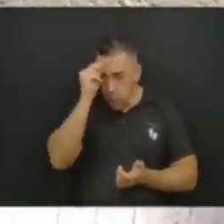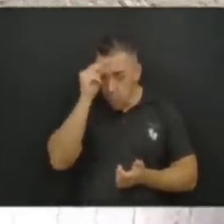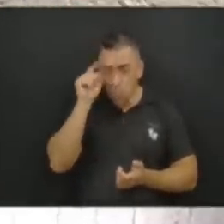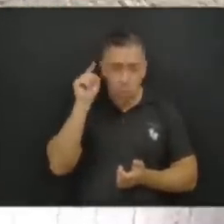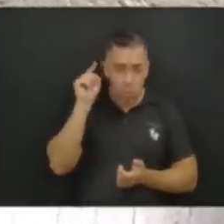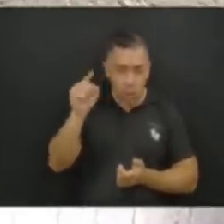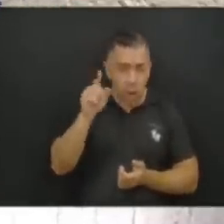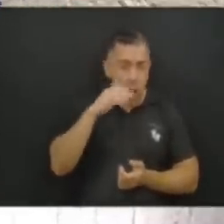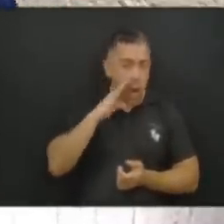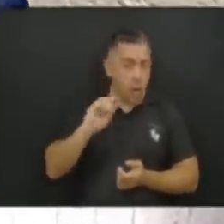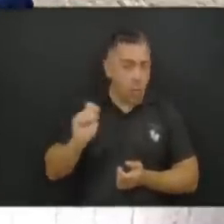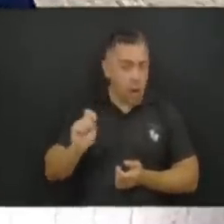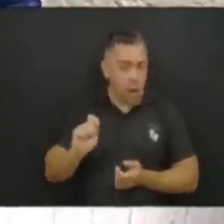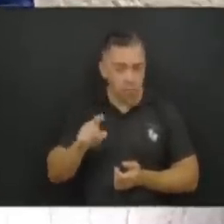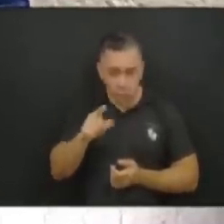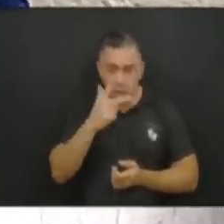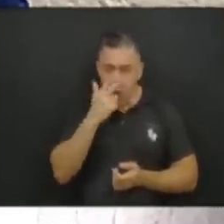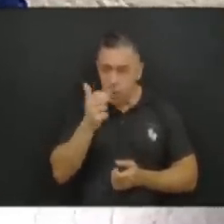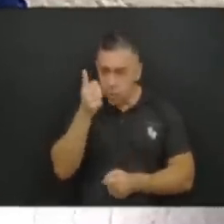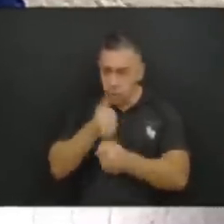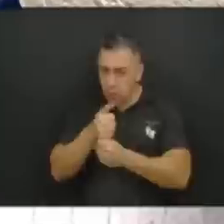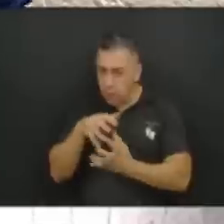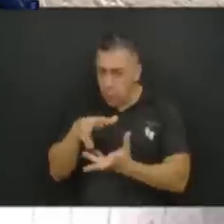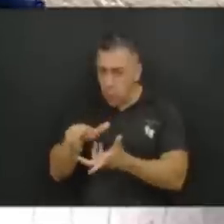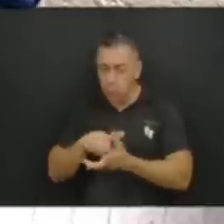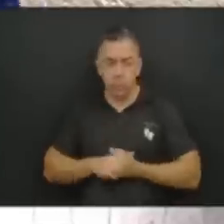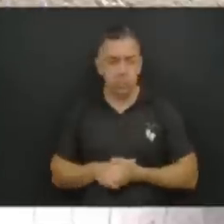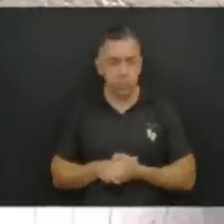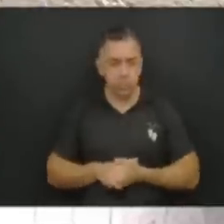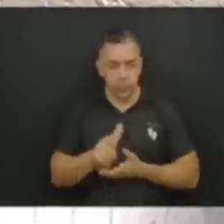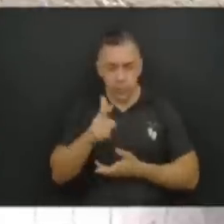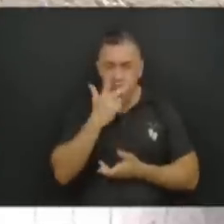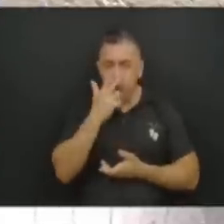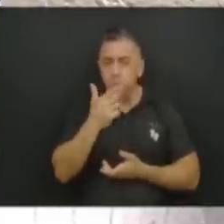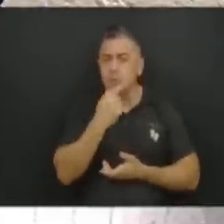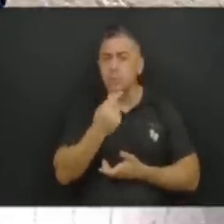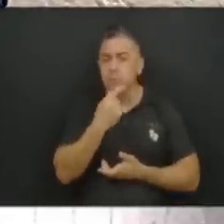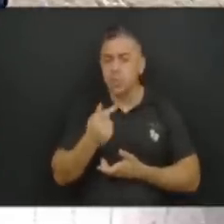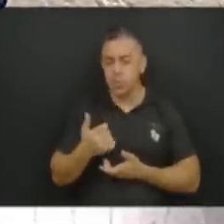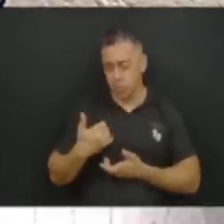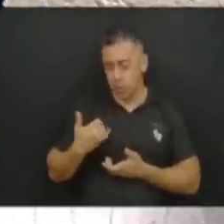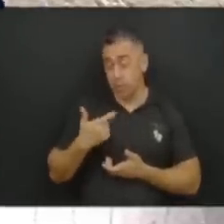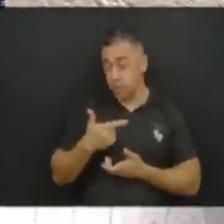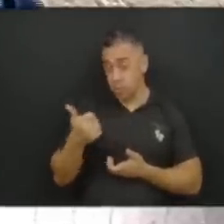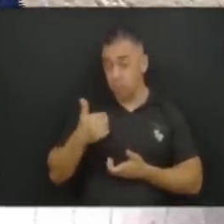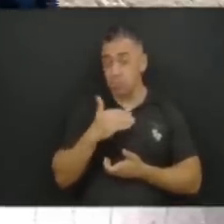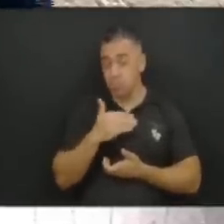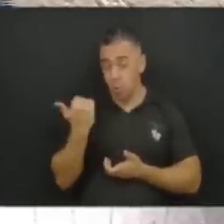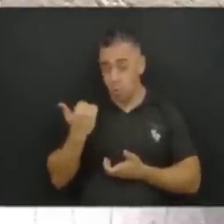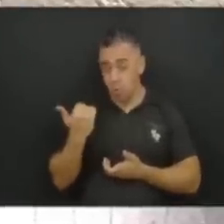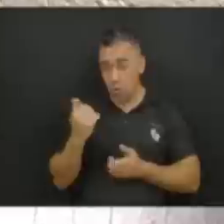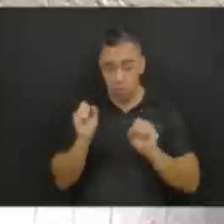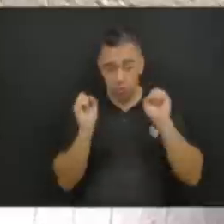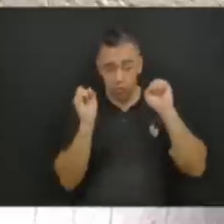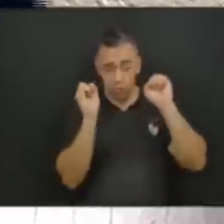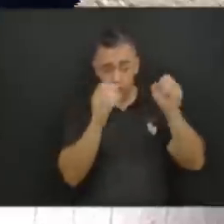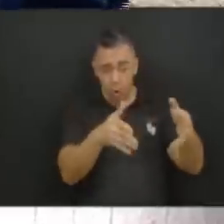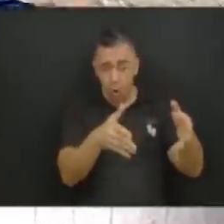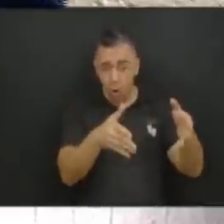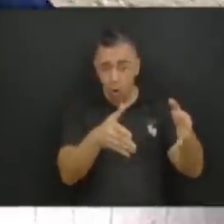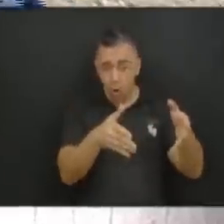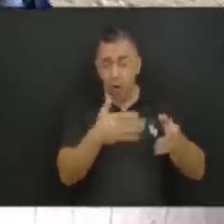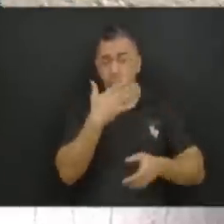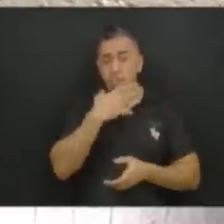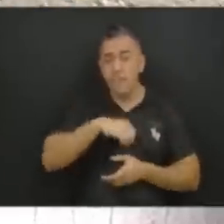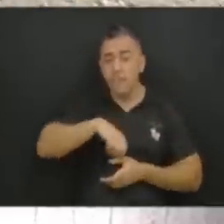você acha prefeito de Cedro no mundo você acha que o menino é assassinato é jogado na vala